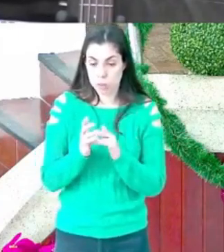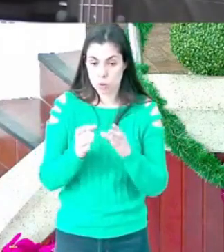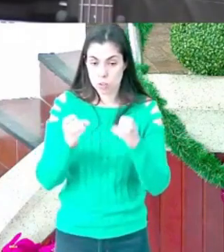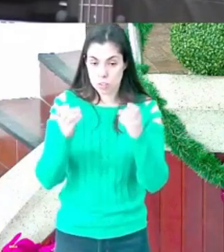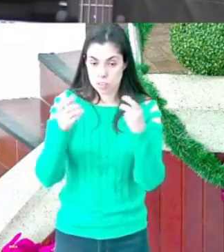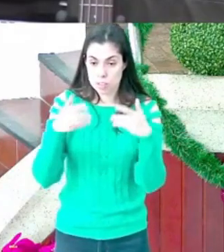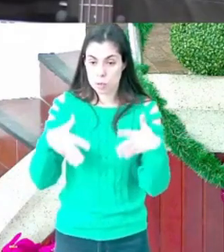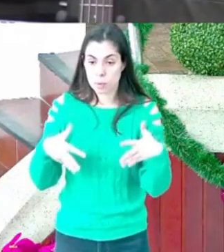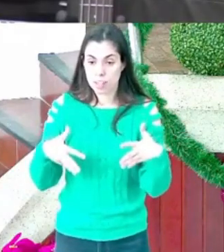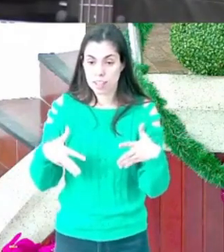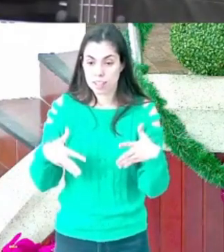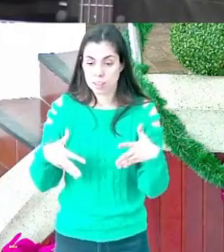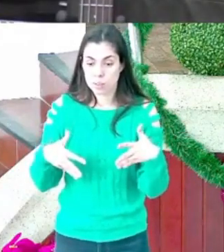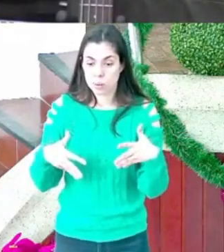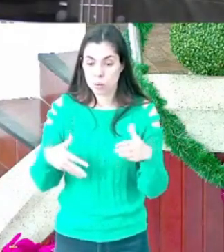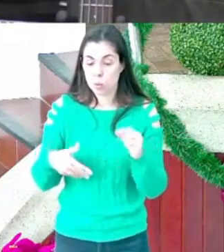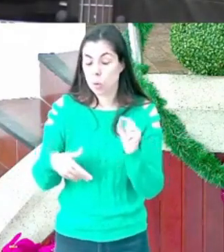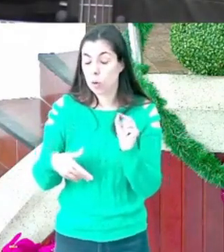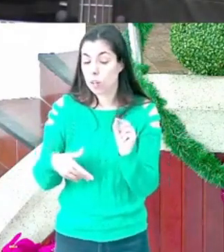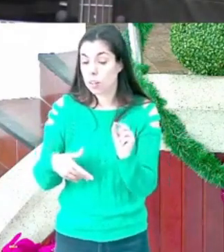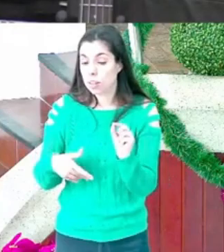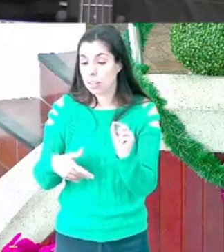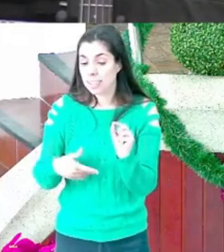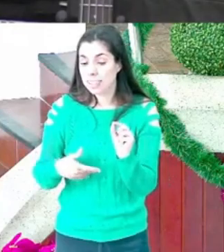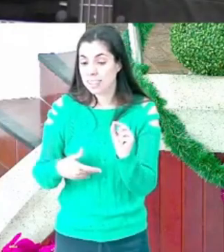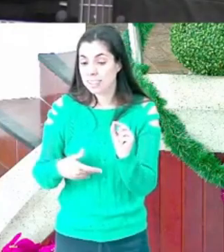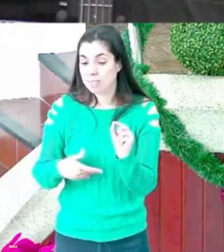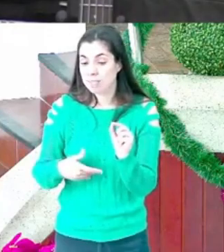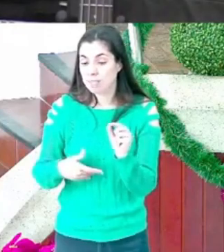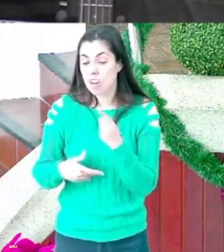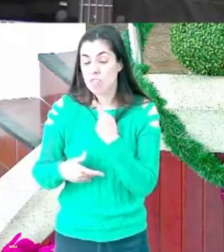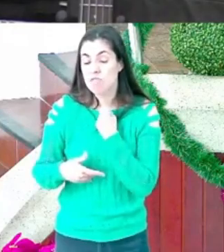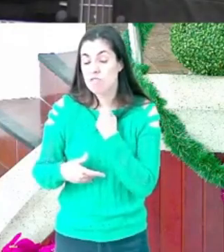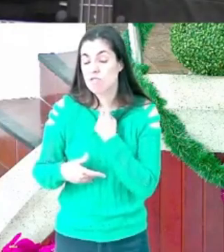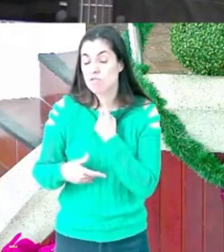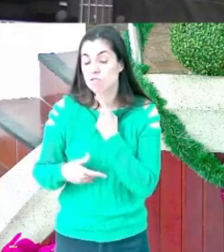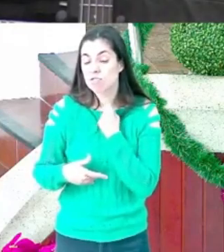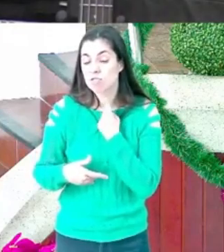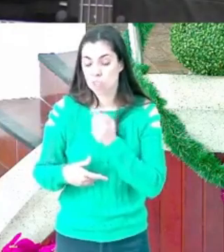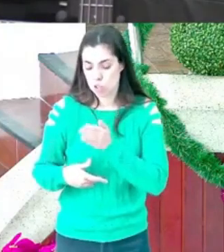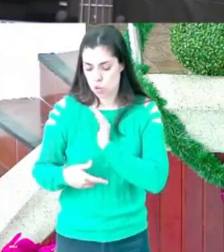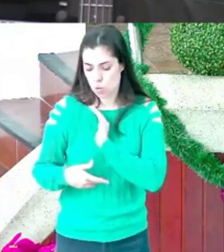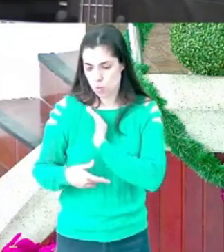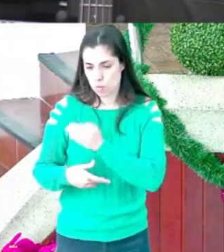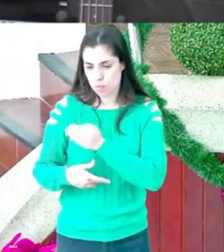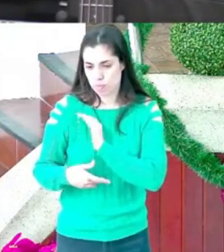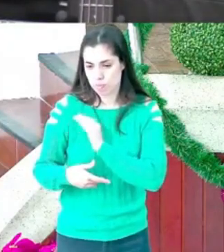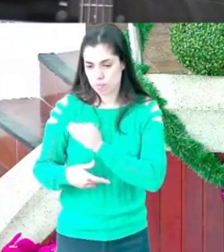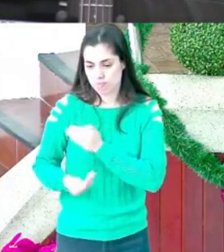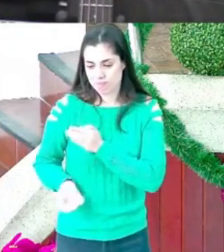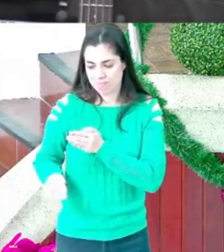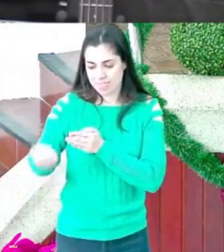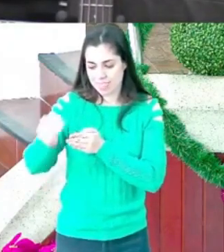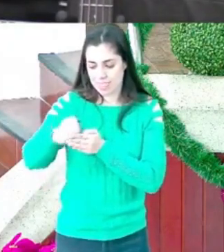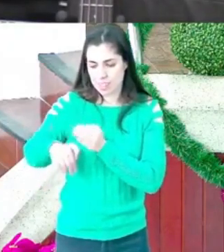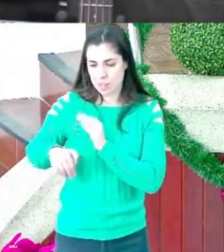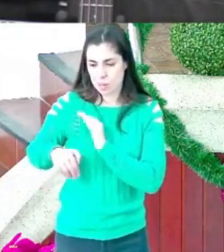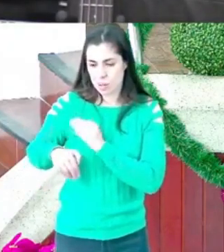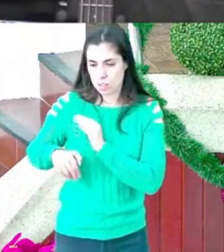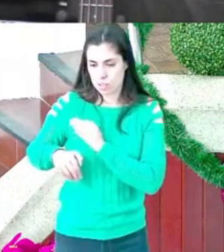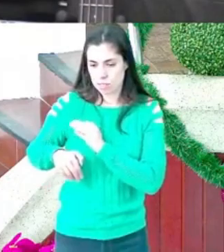nos motivos do coração. Ao realizarmos boas coisas, obras de justiça, como diz o